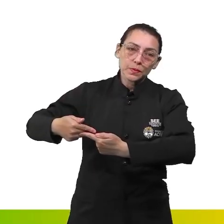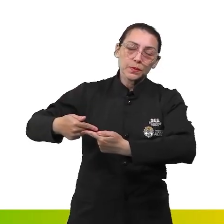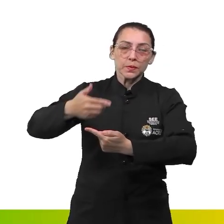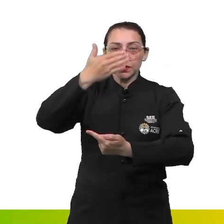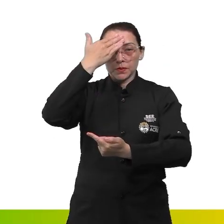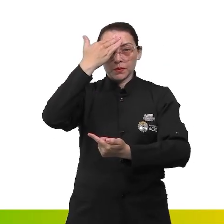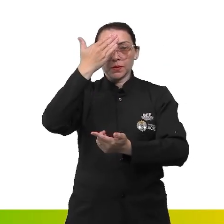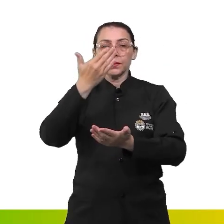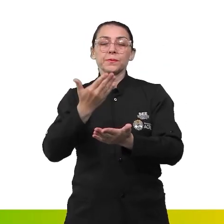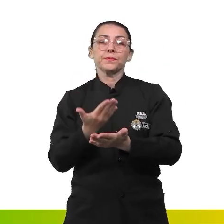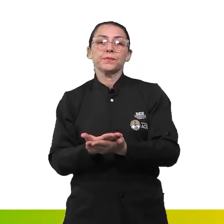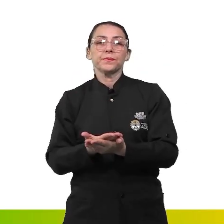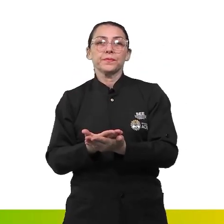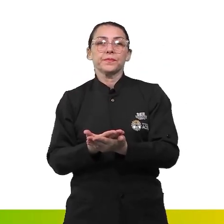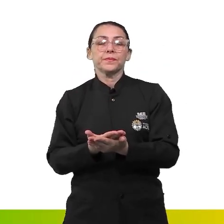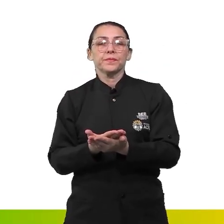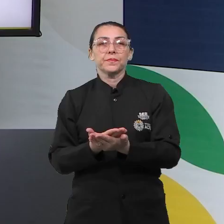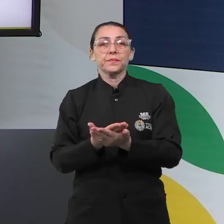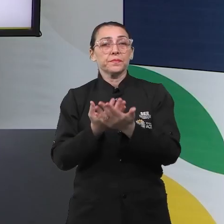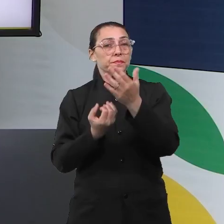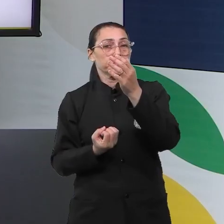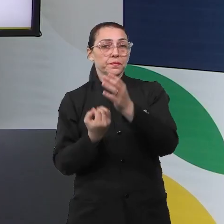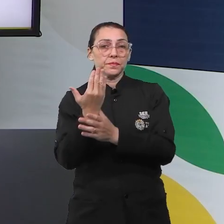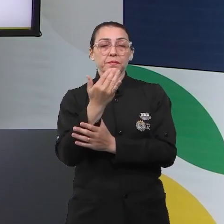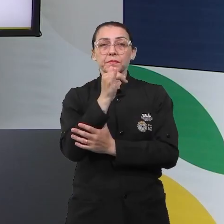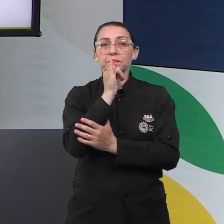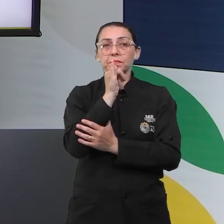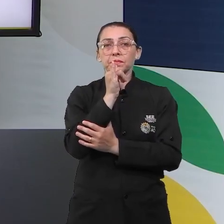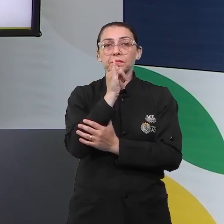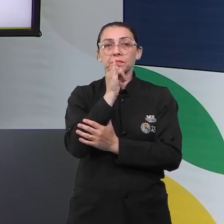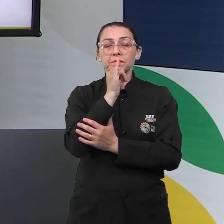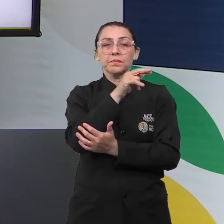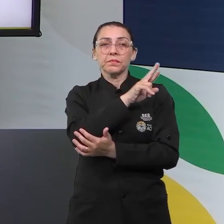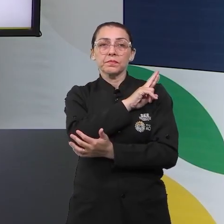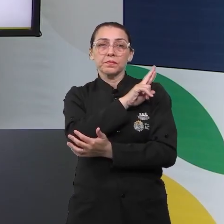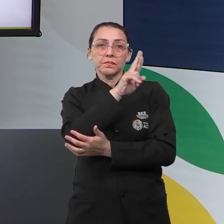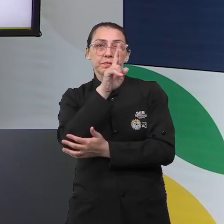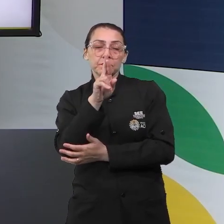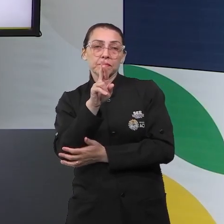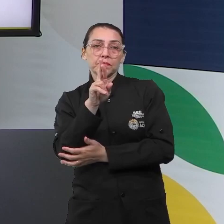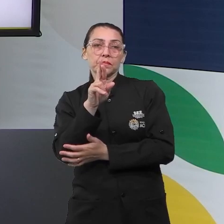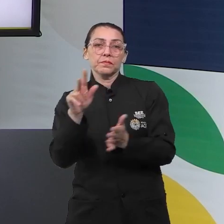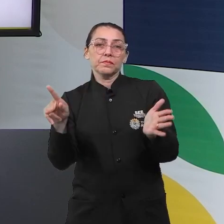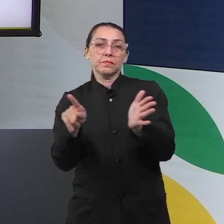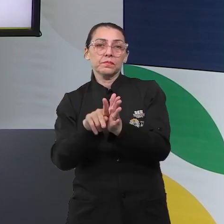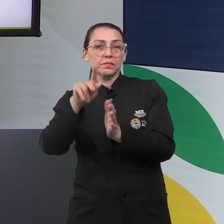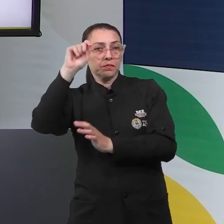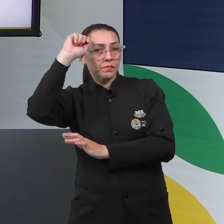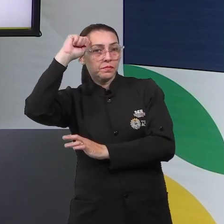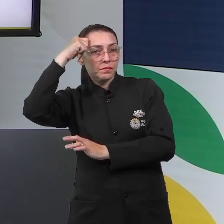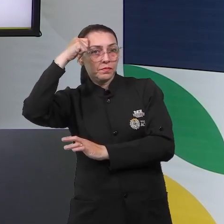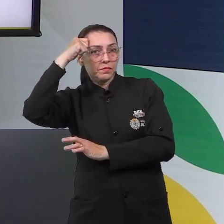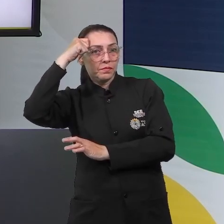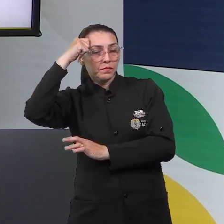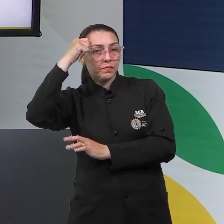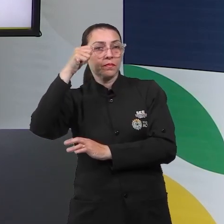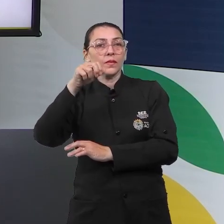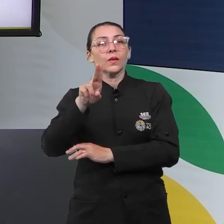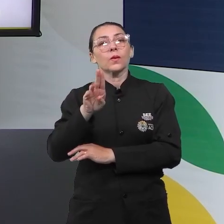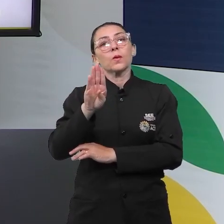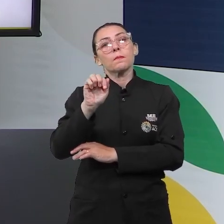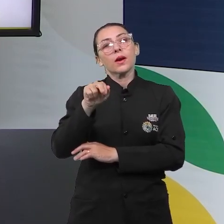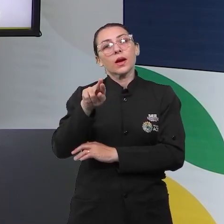crenças e rituais ancestrais que deram origem, por exemplo, a religiões de matriz africana, como a